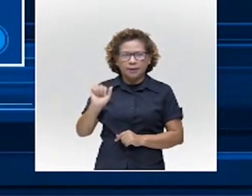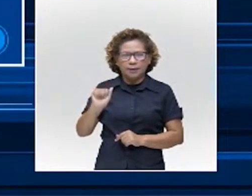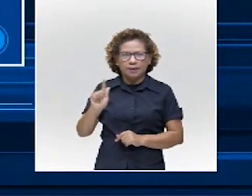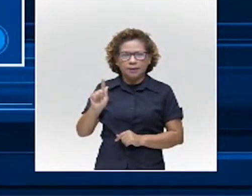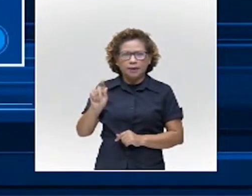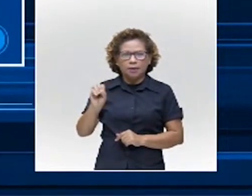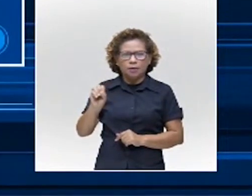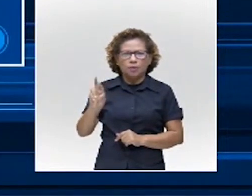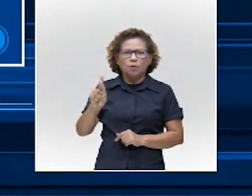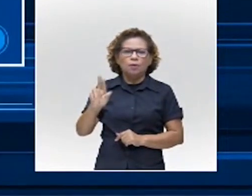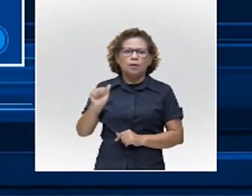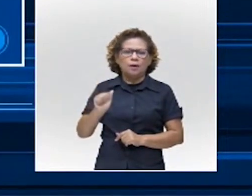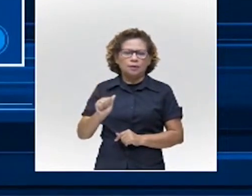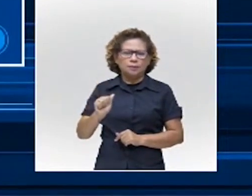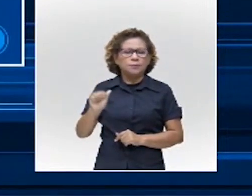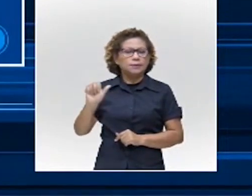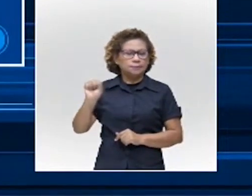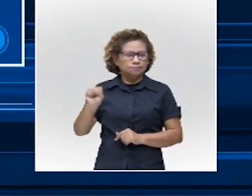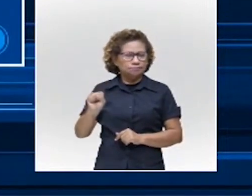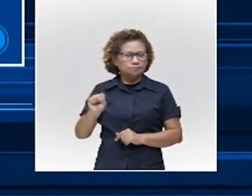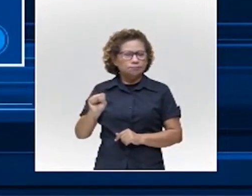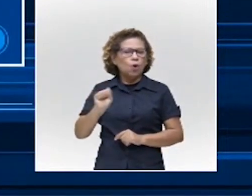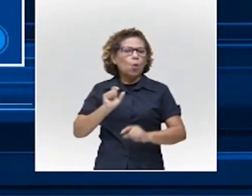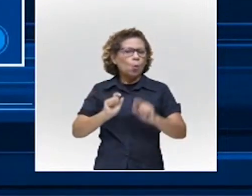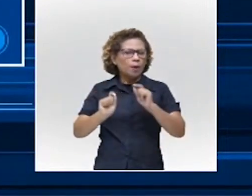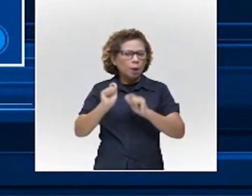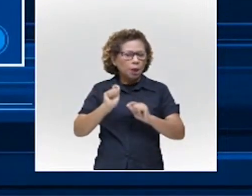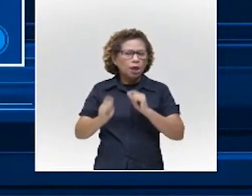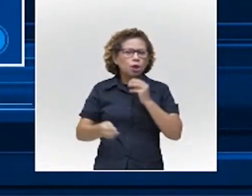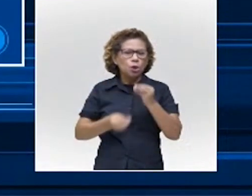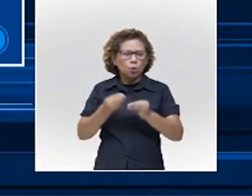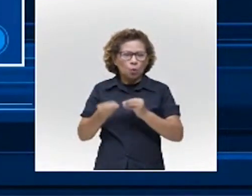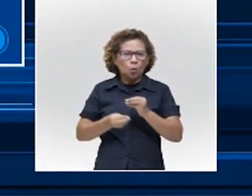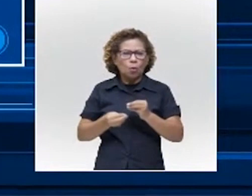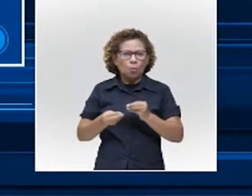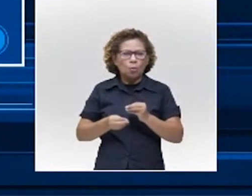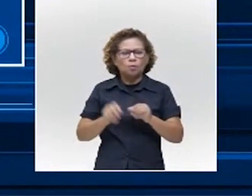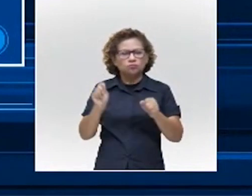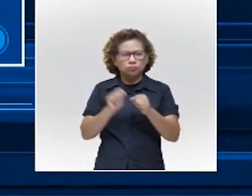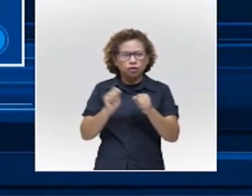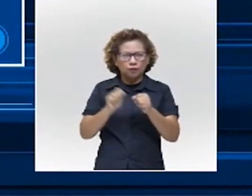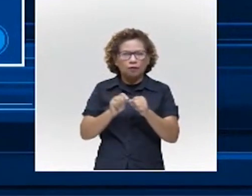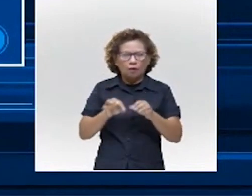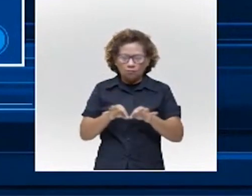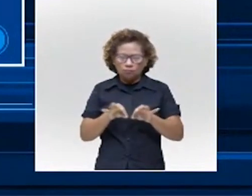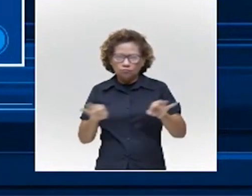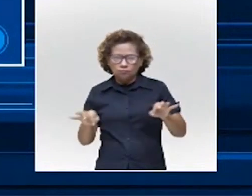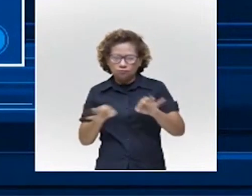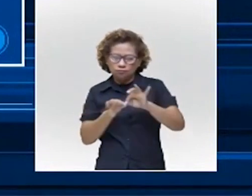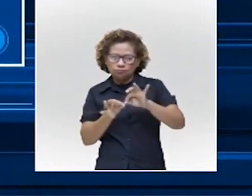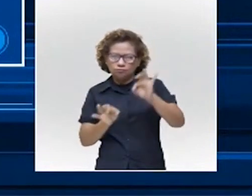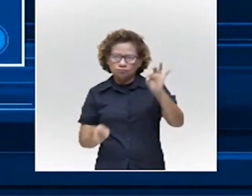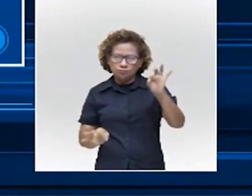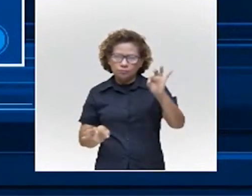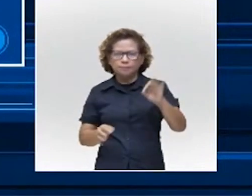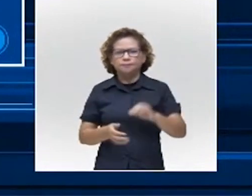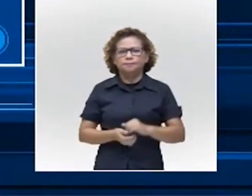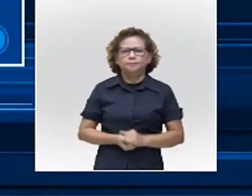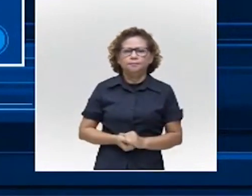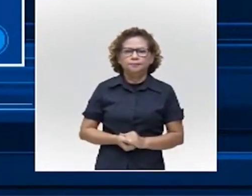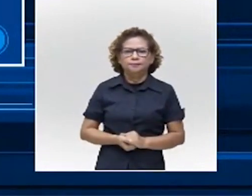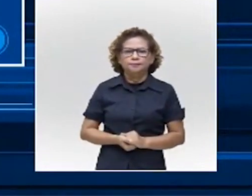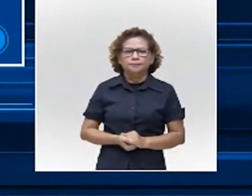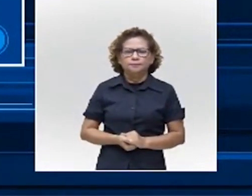exclusivamente, a gente vai trabalhar esse teorema, tá bom? Então vejamos aí no texto. O Teorema de Pitágoras, ele é